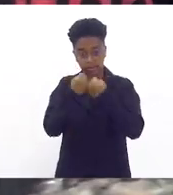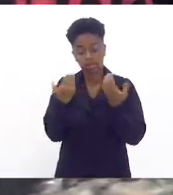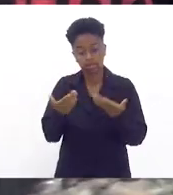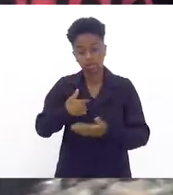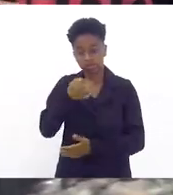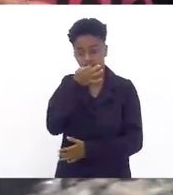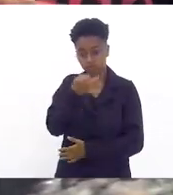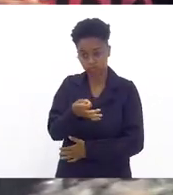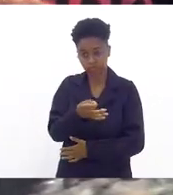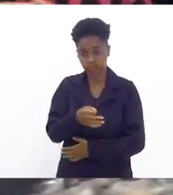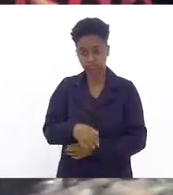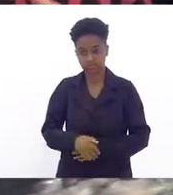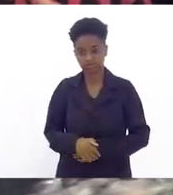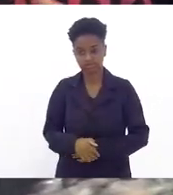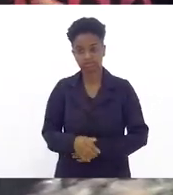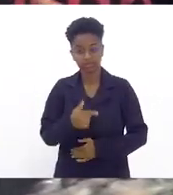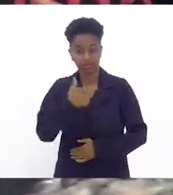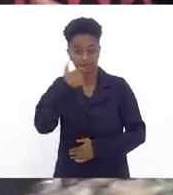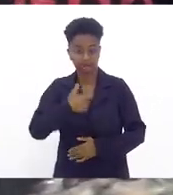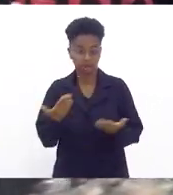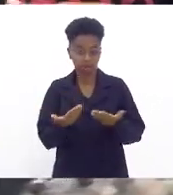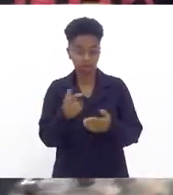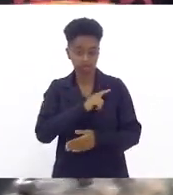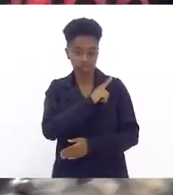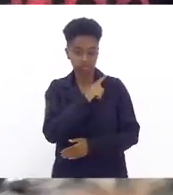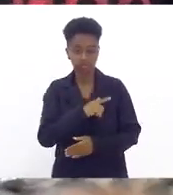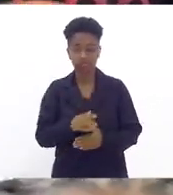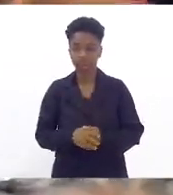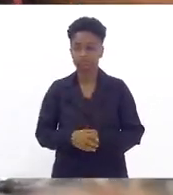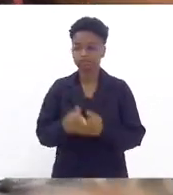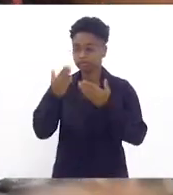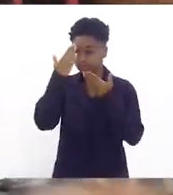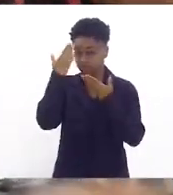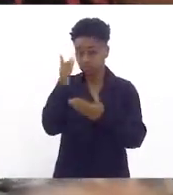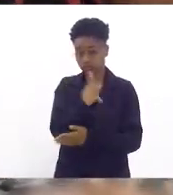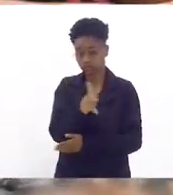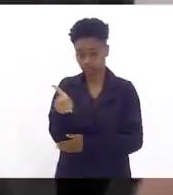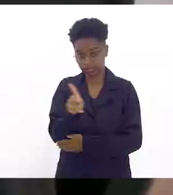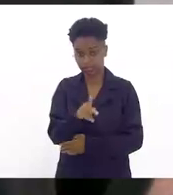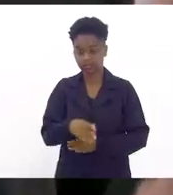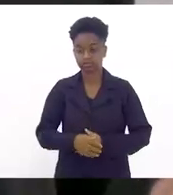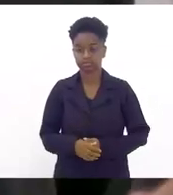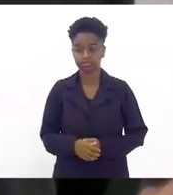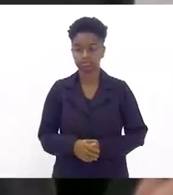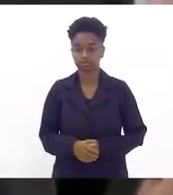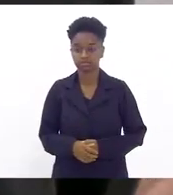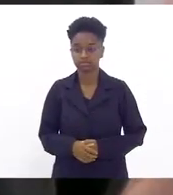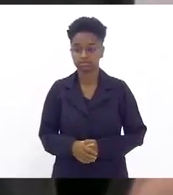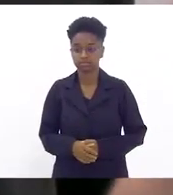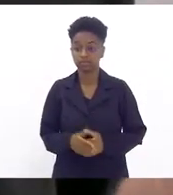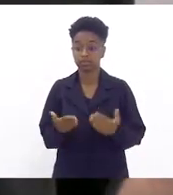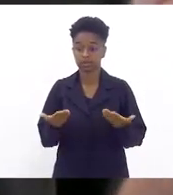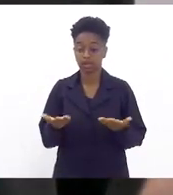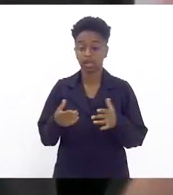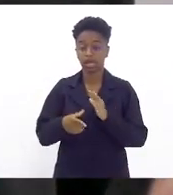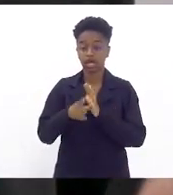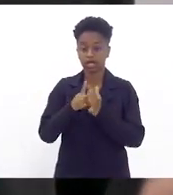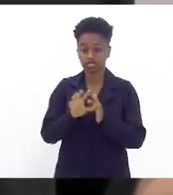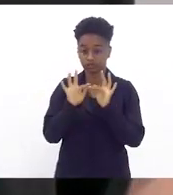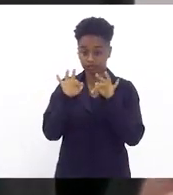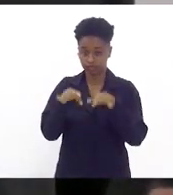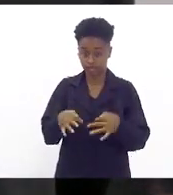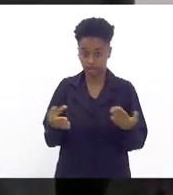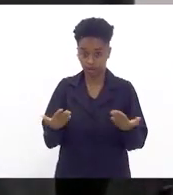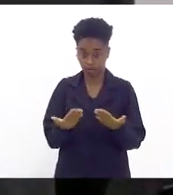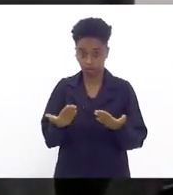professora que está Obrigado professora Obrigado pessoal antes da gente dar por